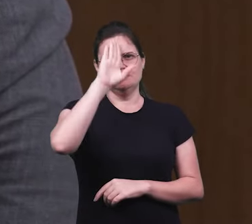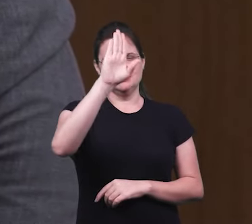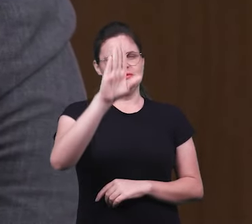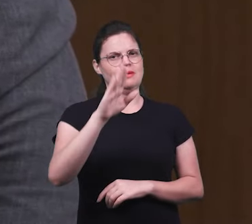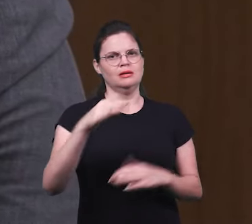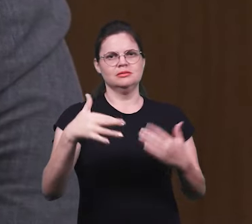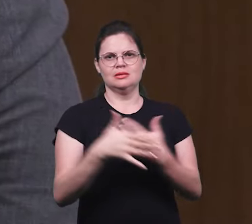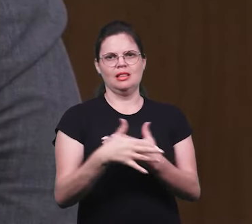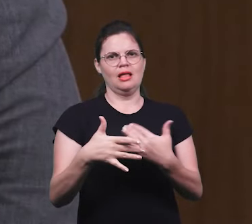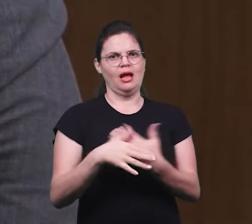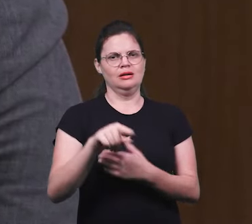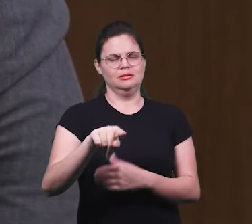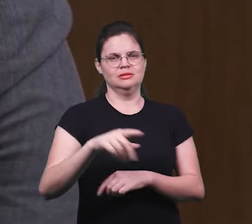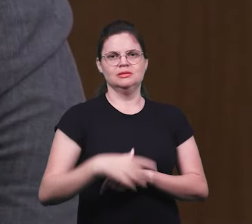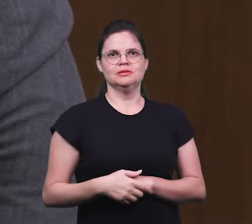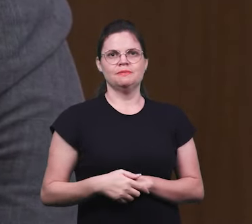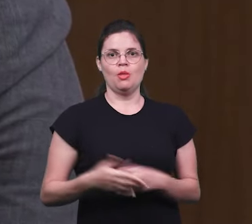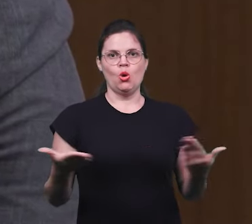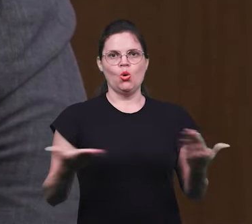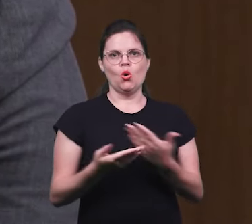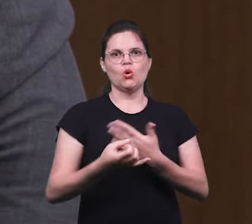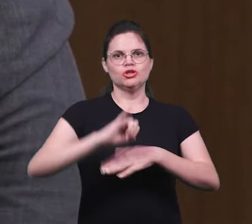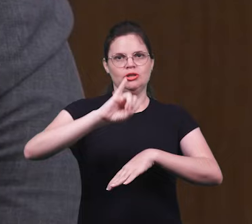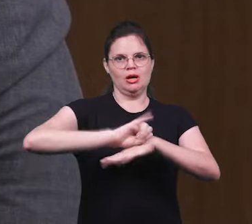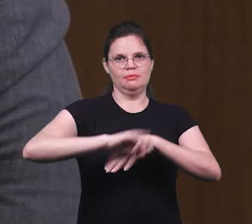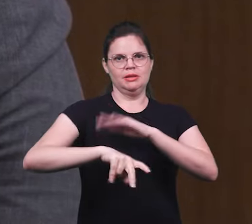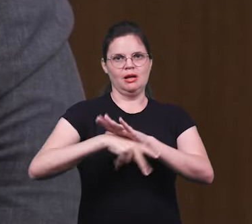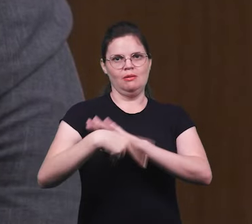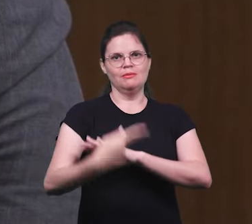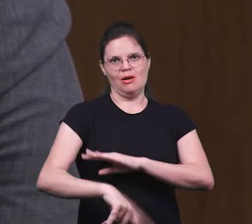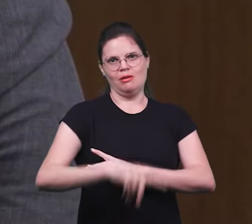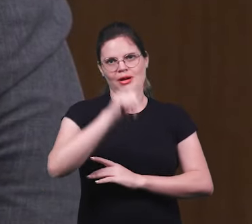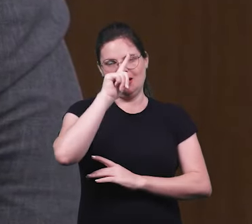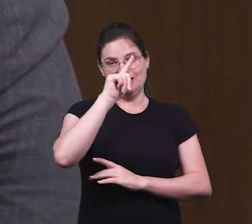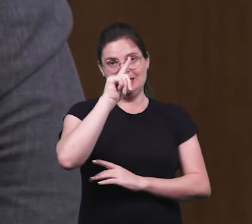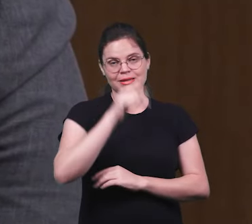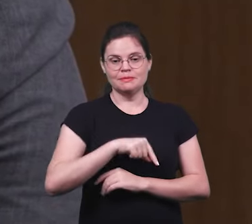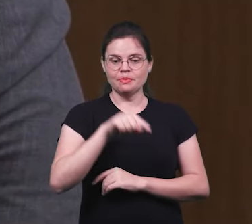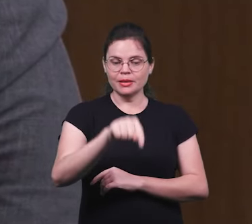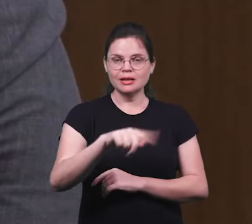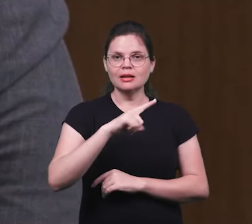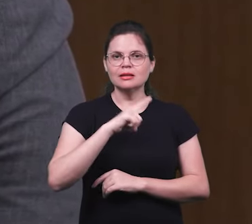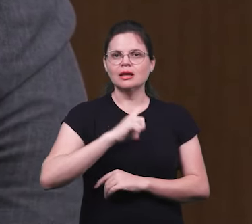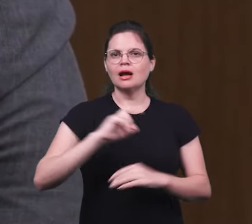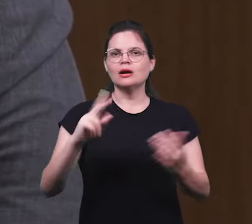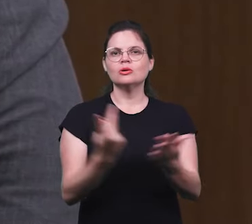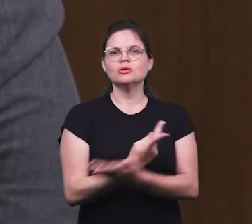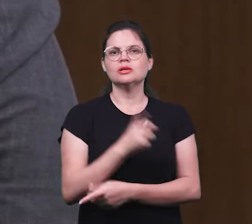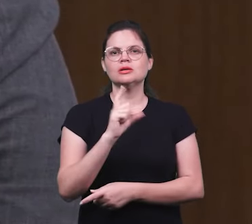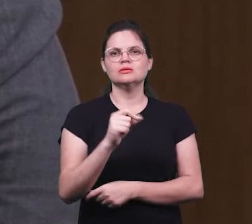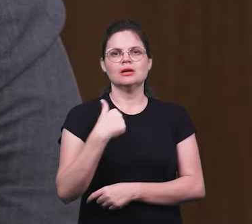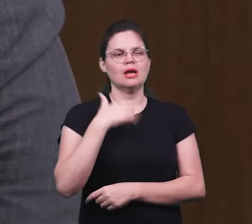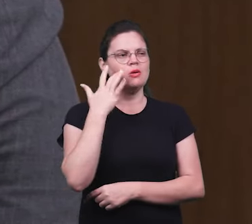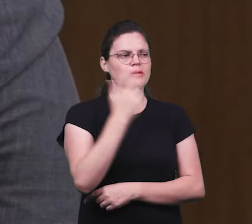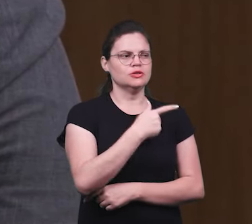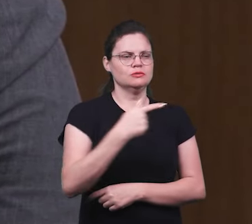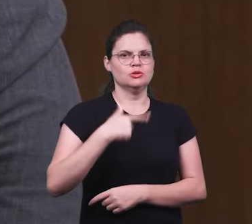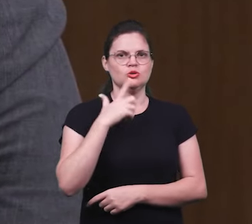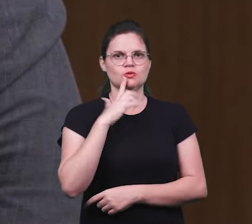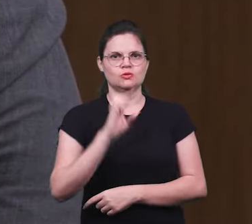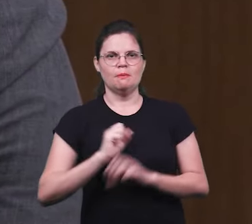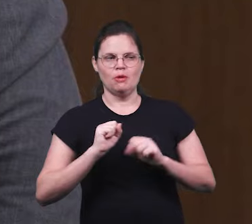foi a grande cidade-estado, hoje é a capital política da Grécia. E ali em Atenas acontece um fato, talvez o pastor Luiz Eugênio